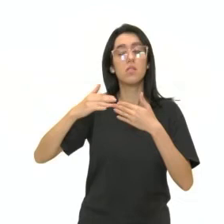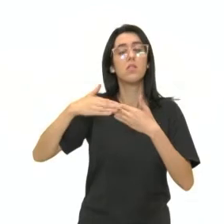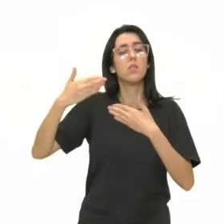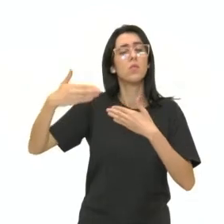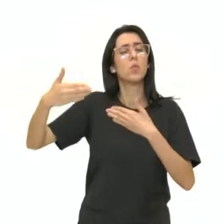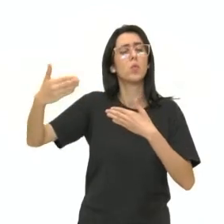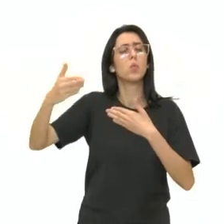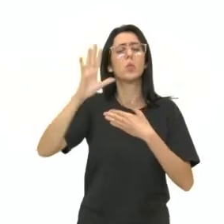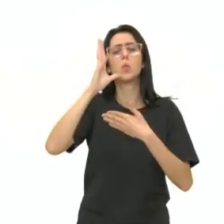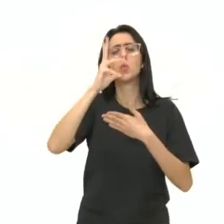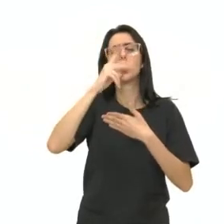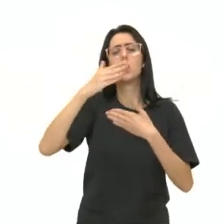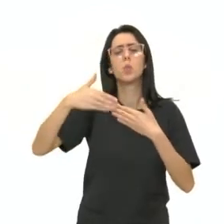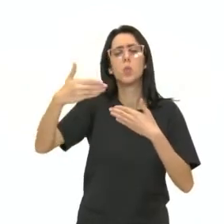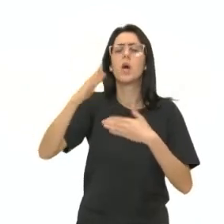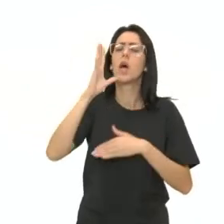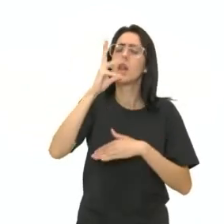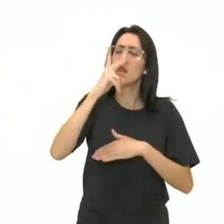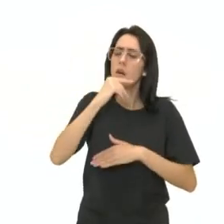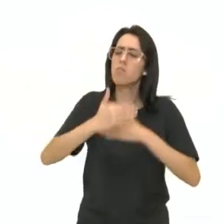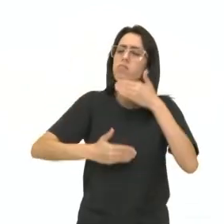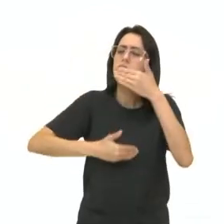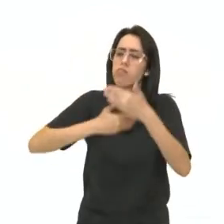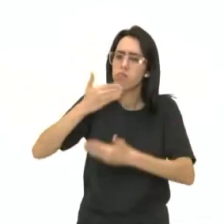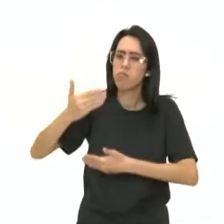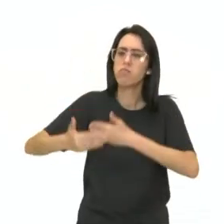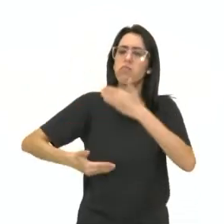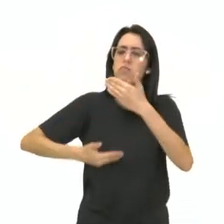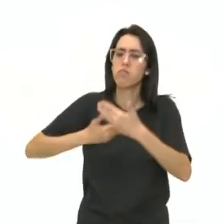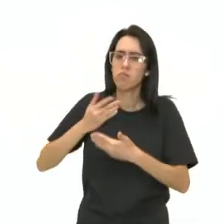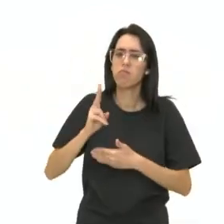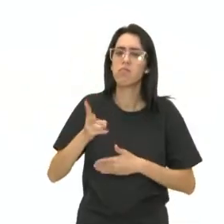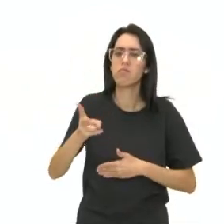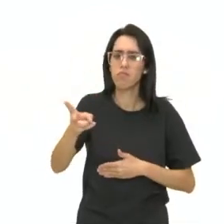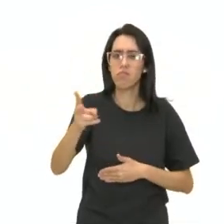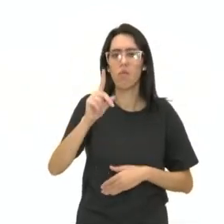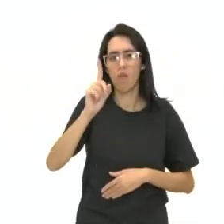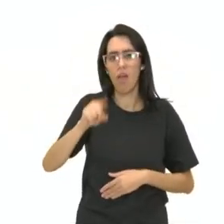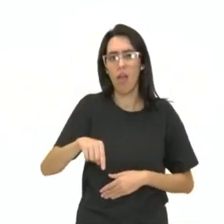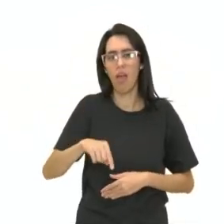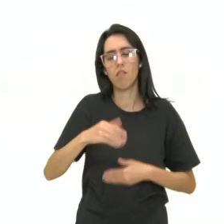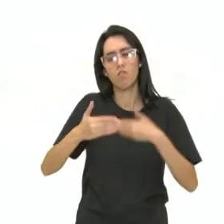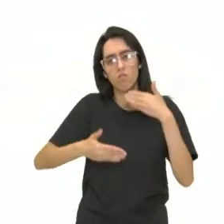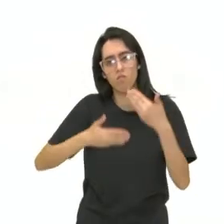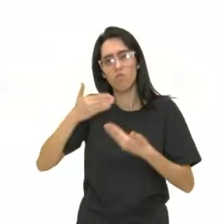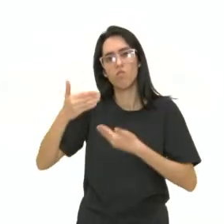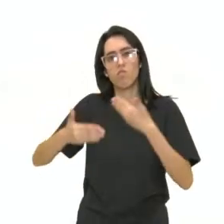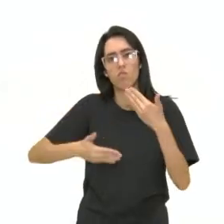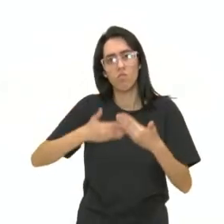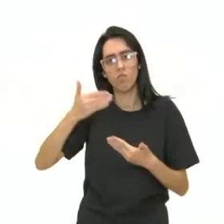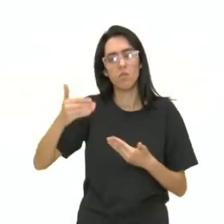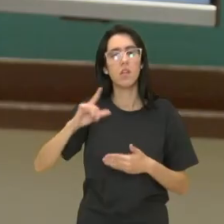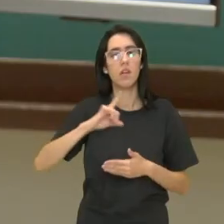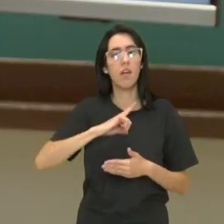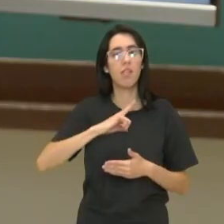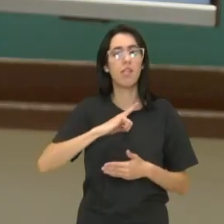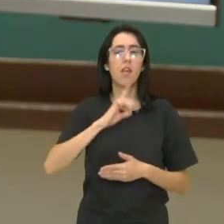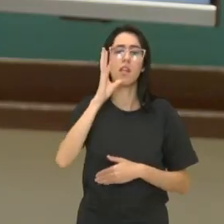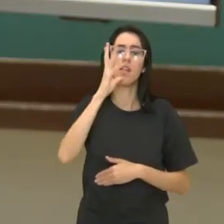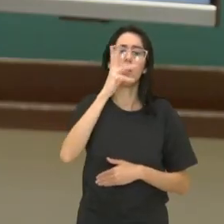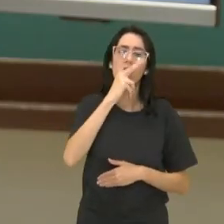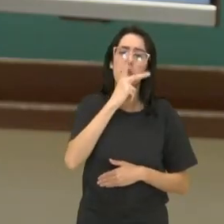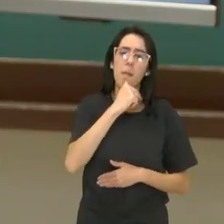duradeira e gradual. Ela vai durar, né? E ela é gradual exatamente, porque ela teve um